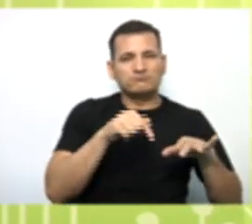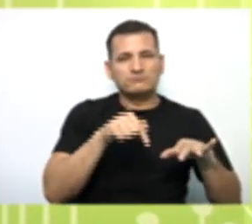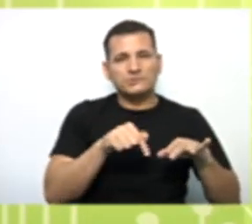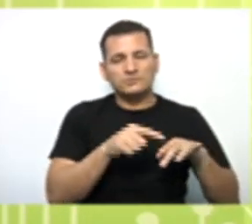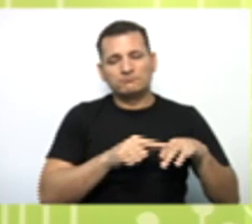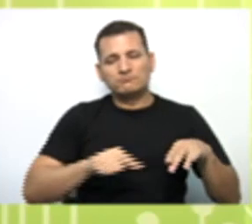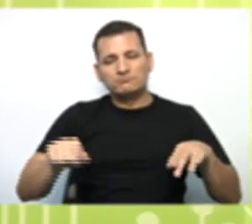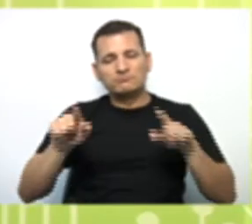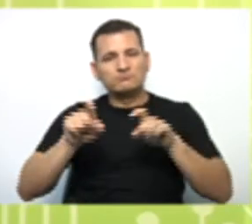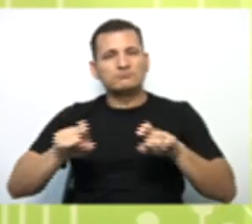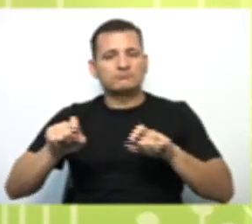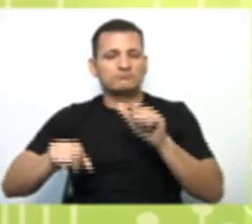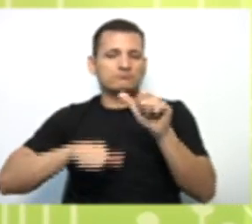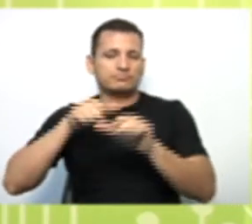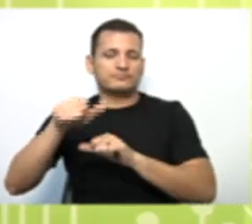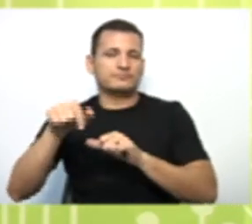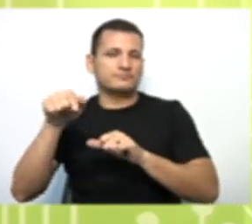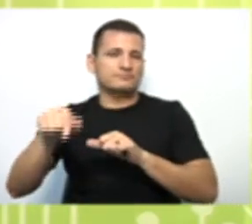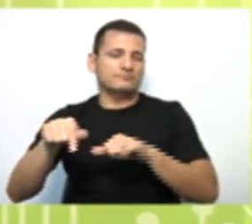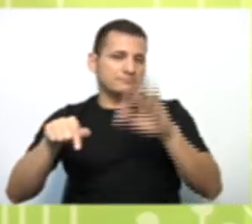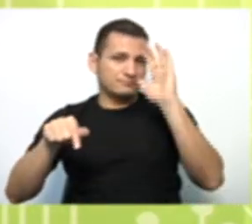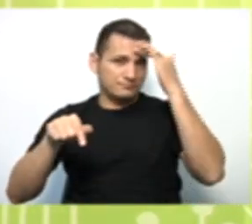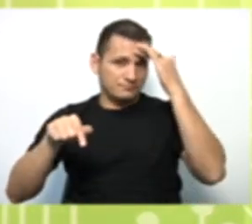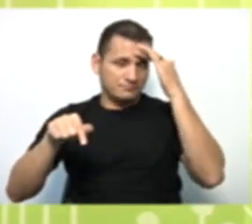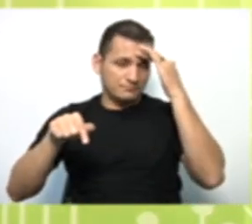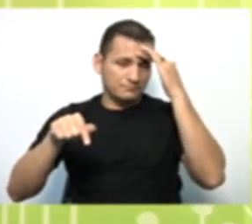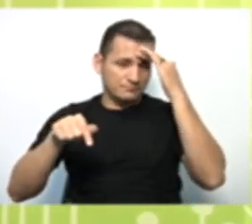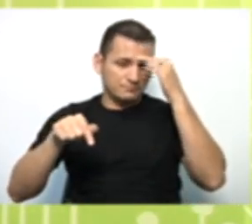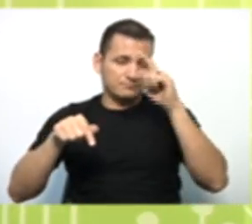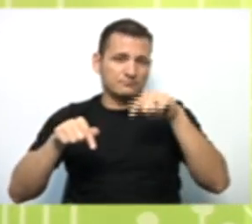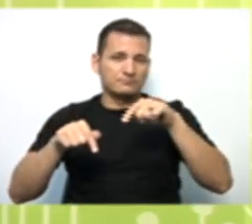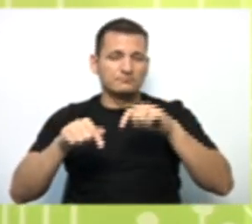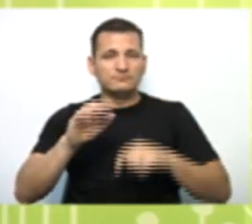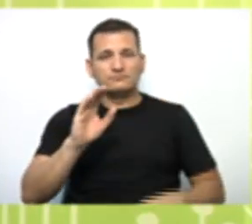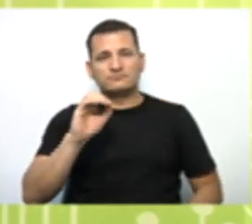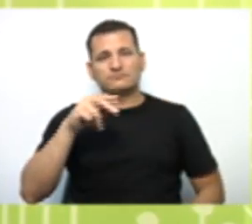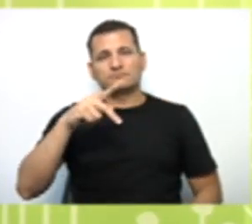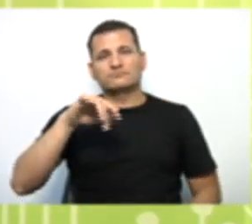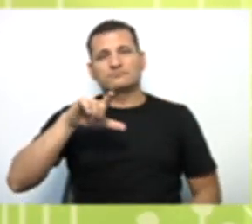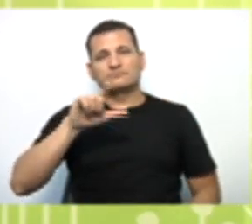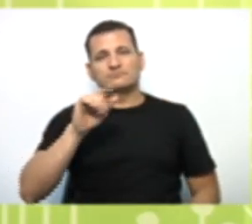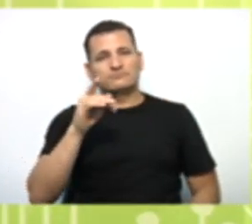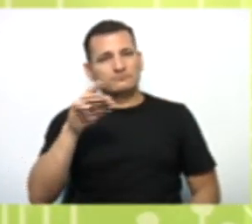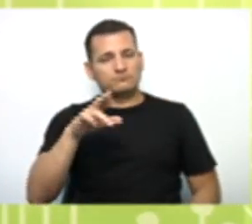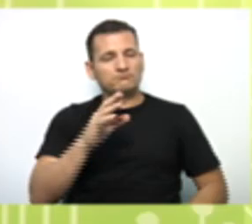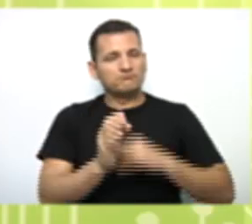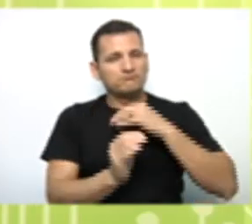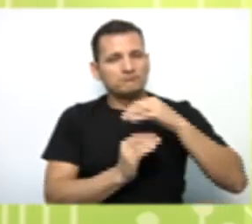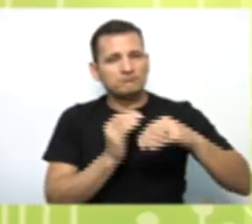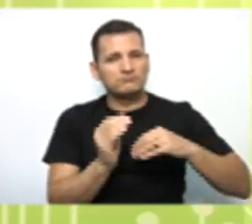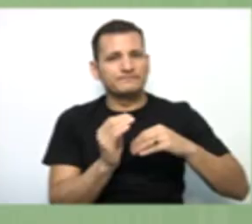eu transformo para algo que o computador entende. Isso a gente chama dos compiladores, né?